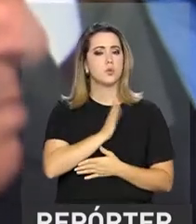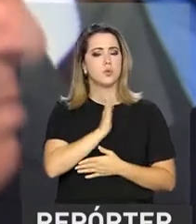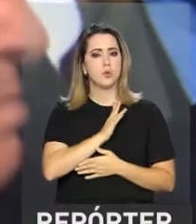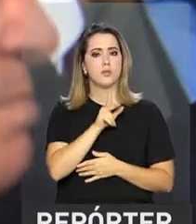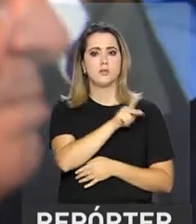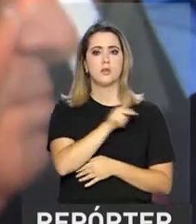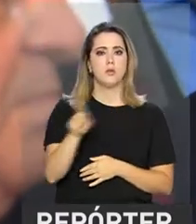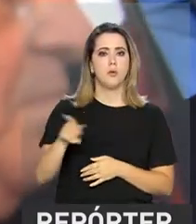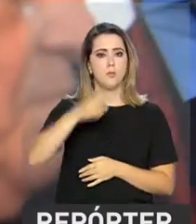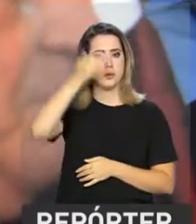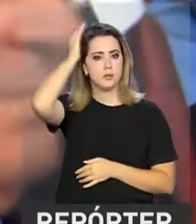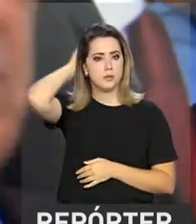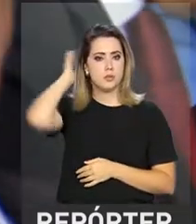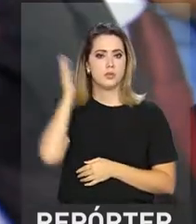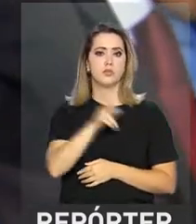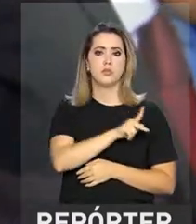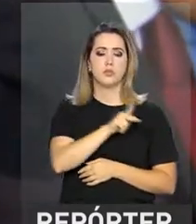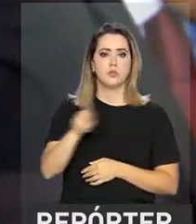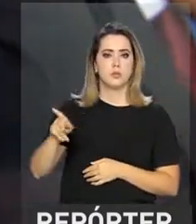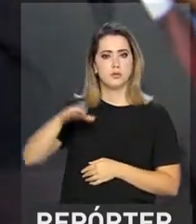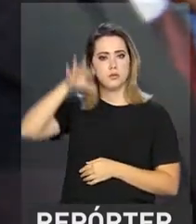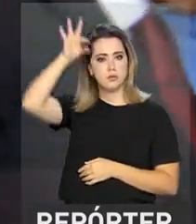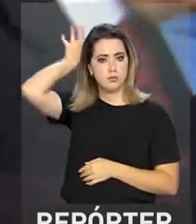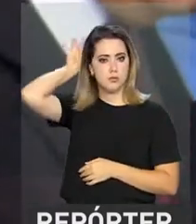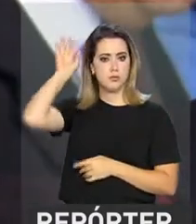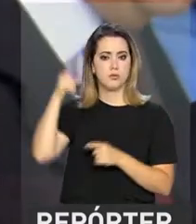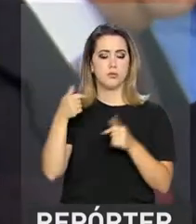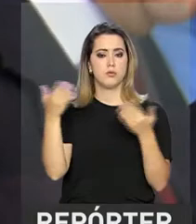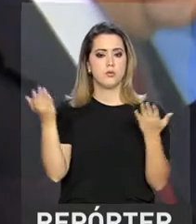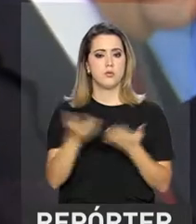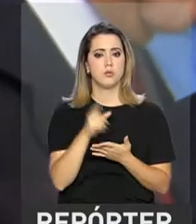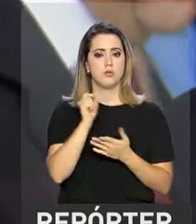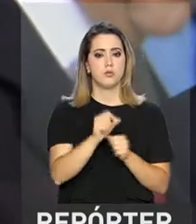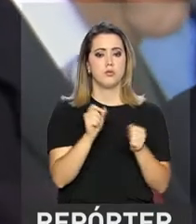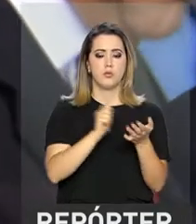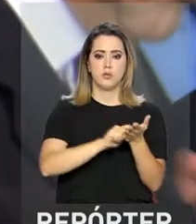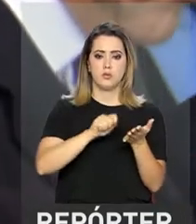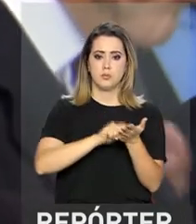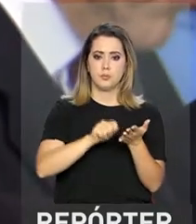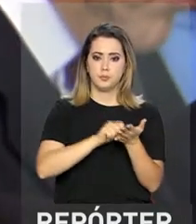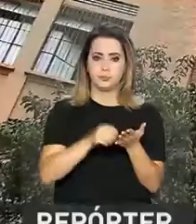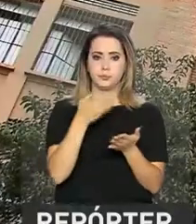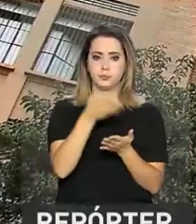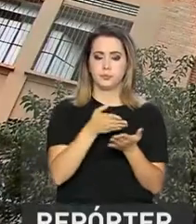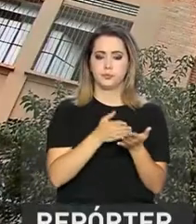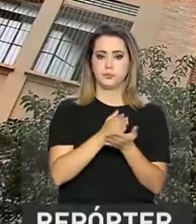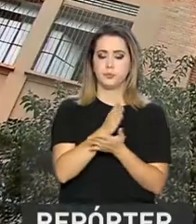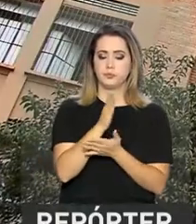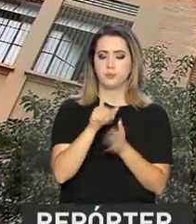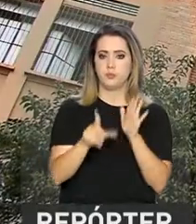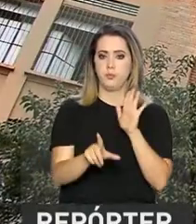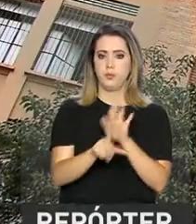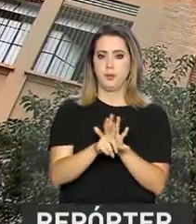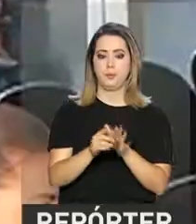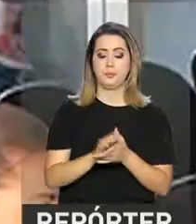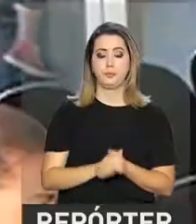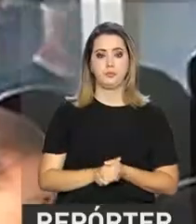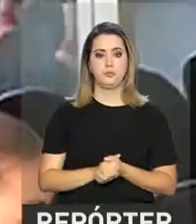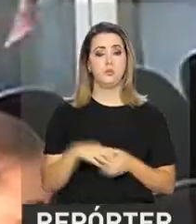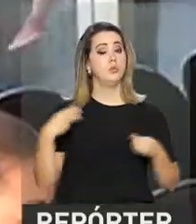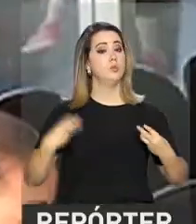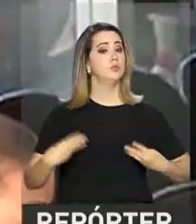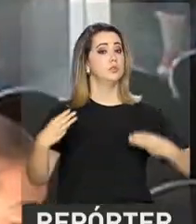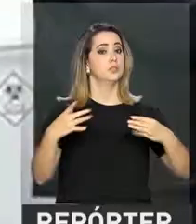presidente temer e ao presidente rodrigo maia que hoje vai funcionar esse projeto já para o ministério da saúde